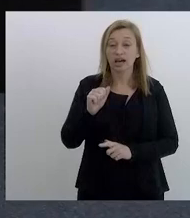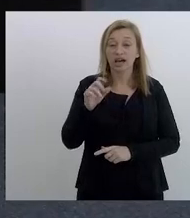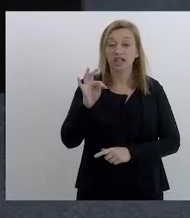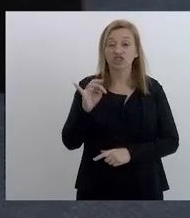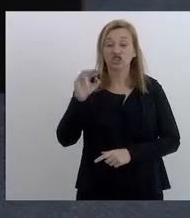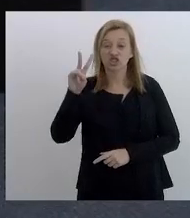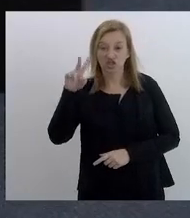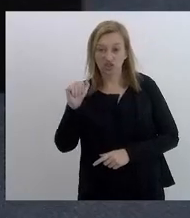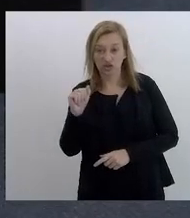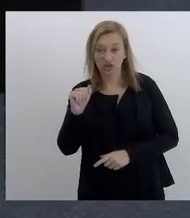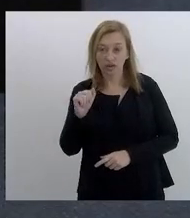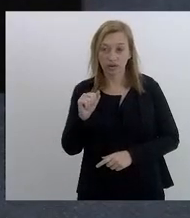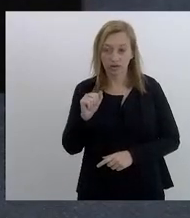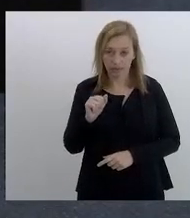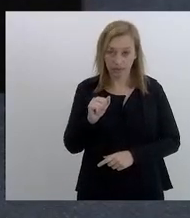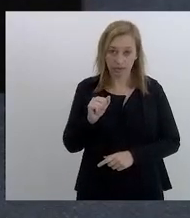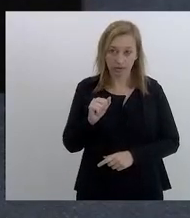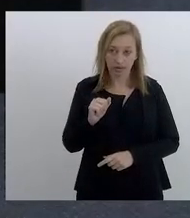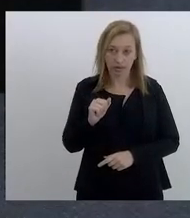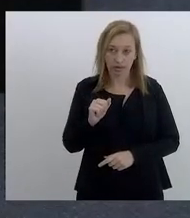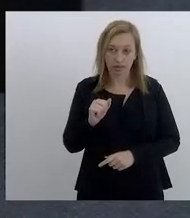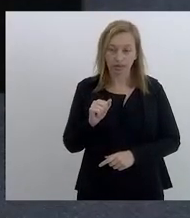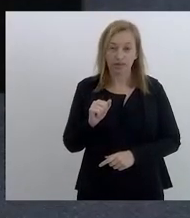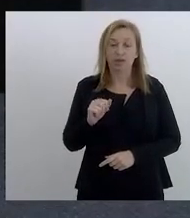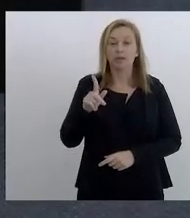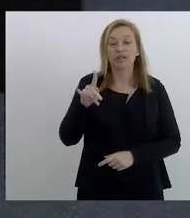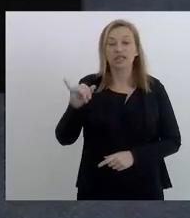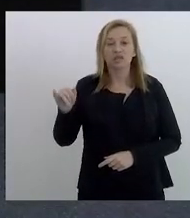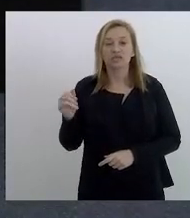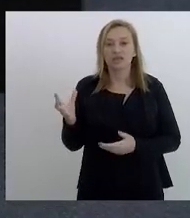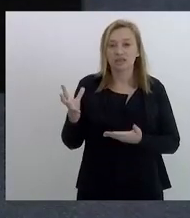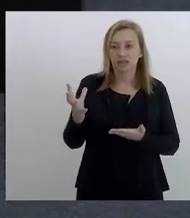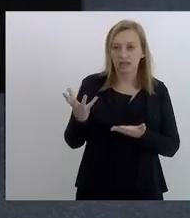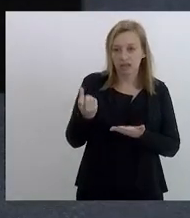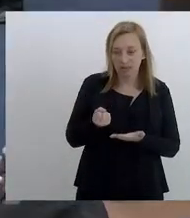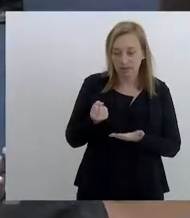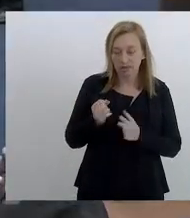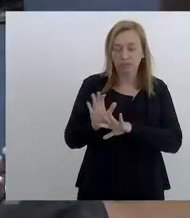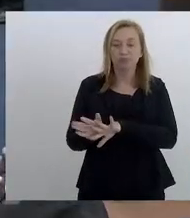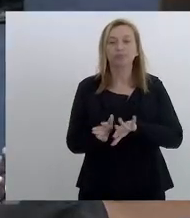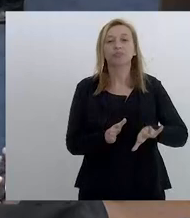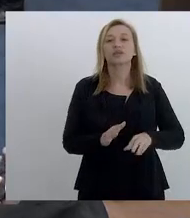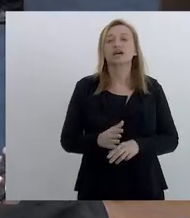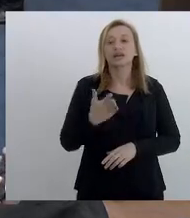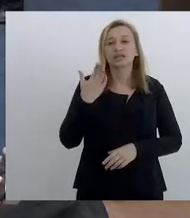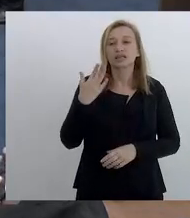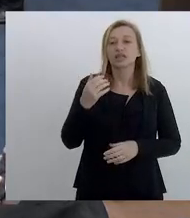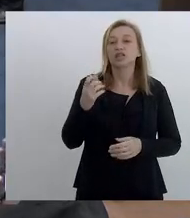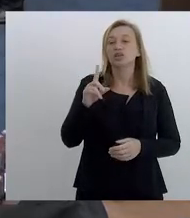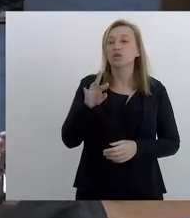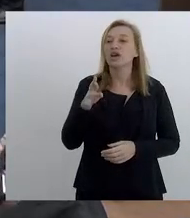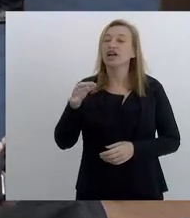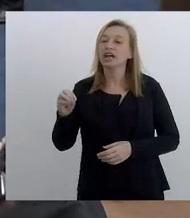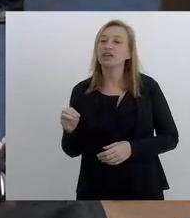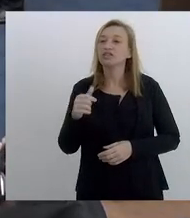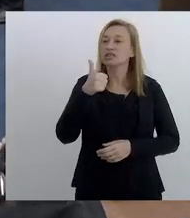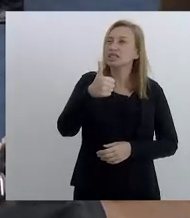a dívida ativa passível de ser recebida. O senhor sabe que a nossa dívida ativa são créditos de